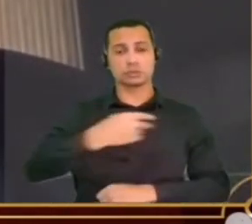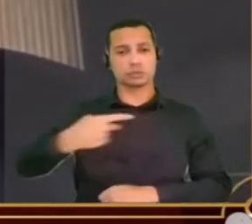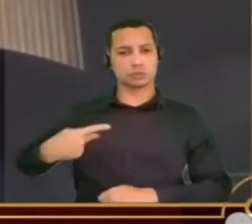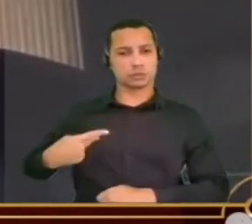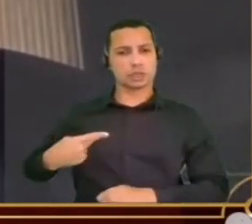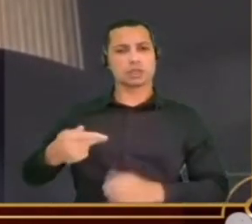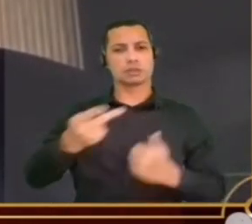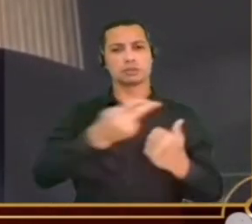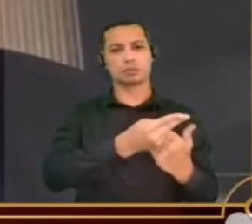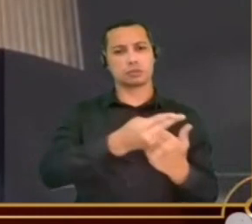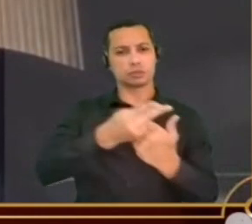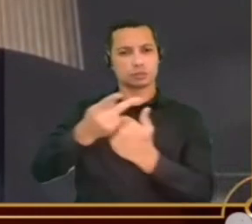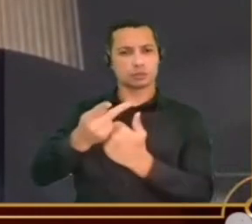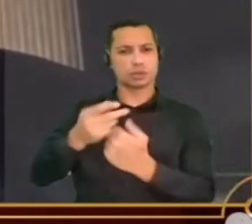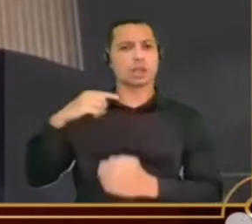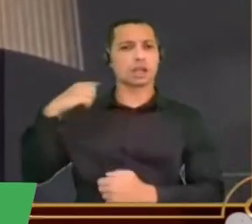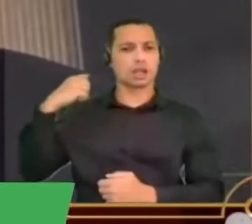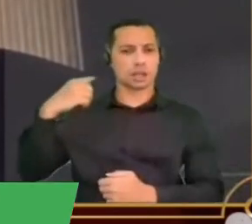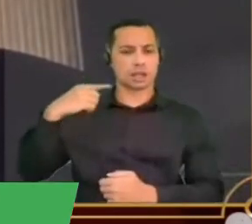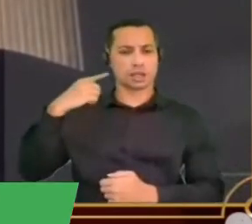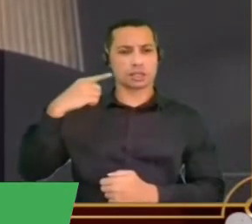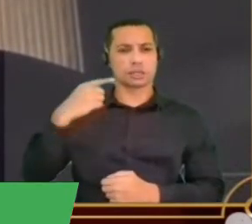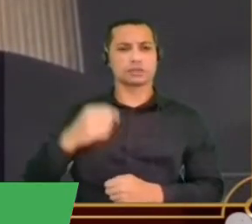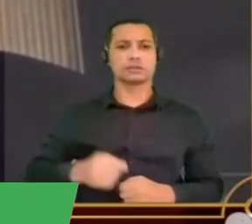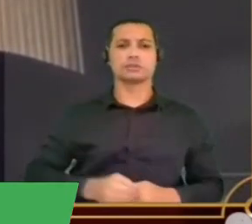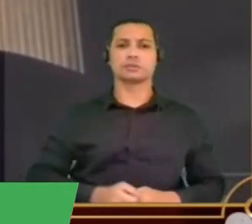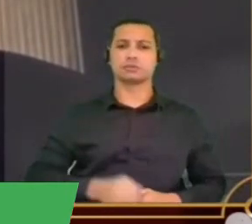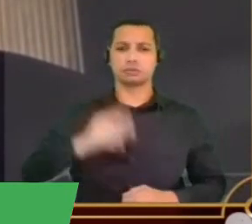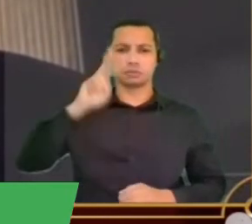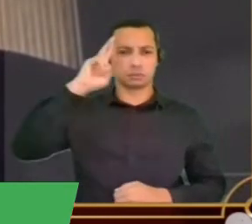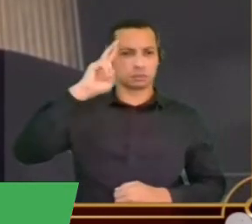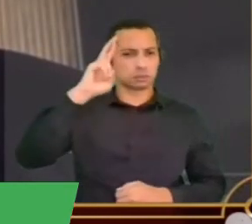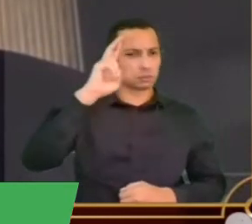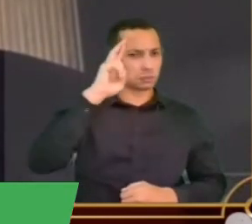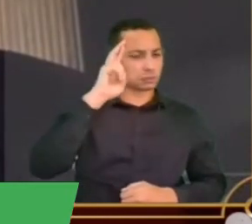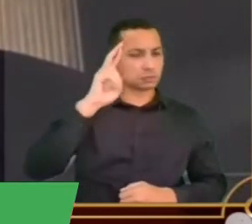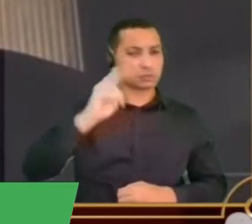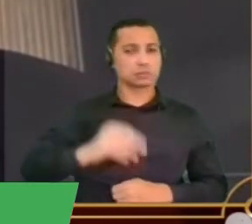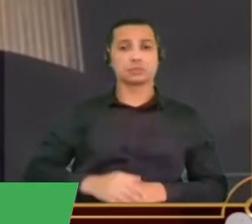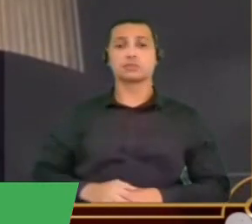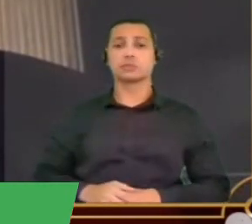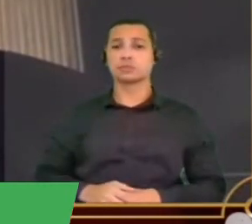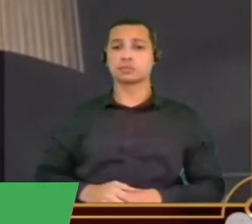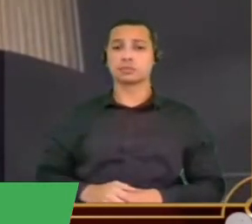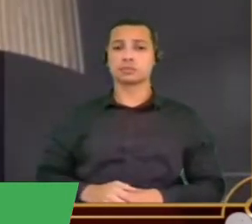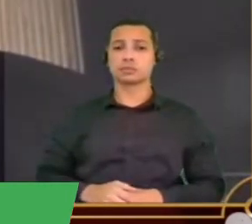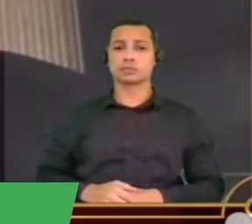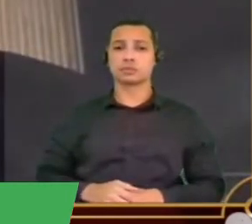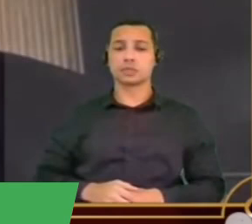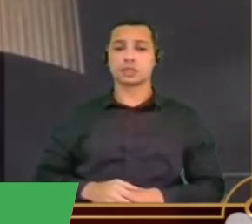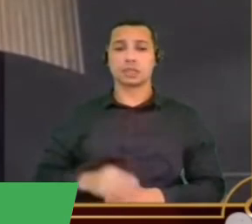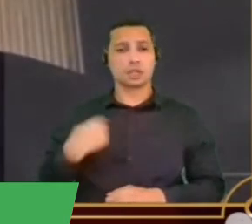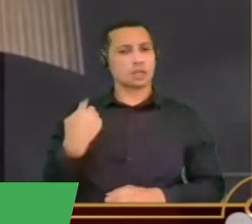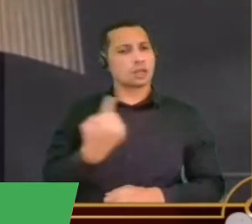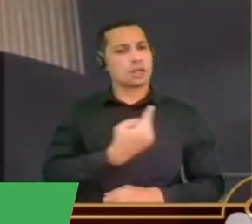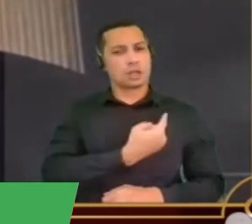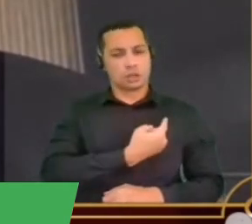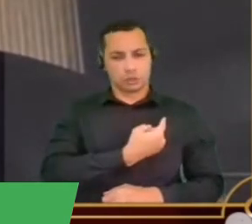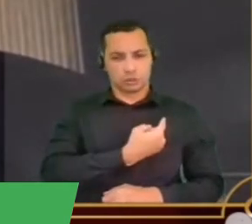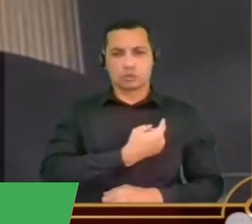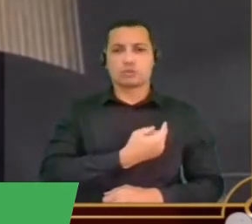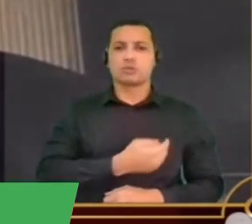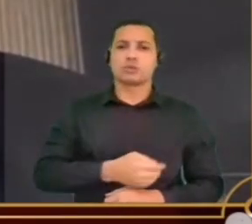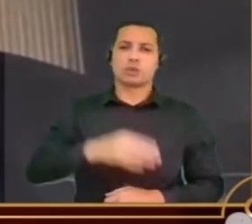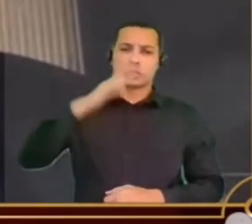no estado eu nós parlamentares não temos nenhuma dúvida do grande trabalho que a justiça eleitoral